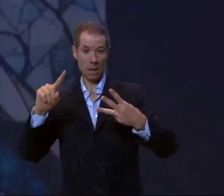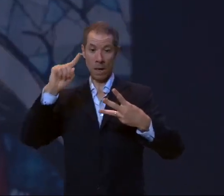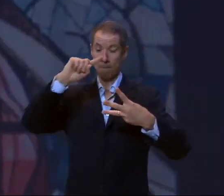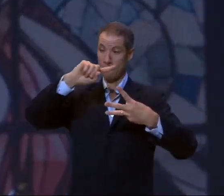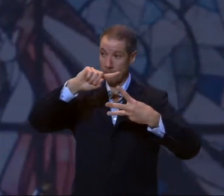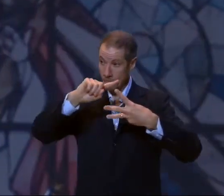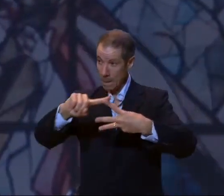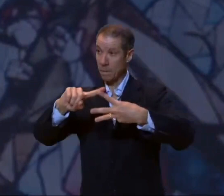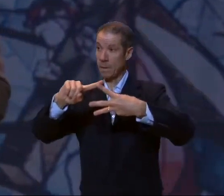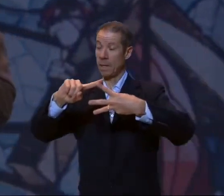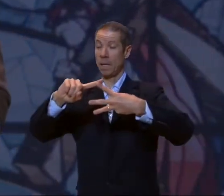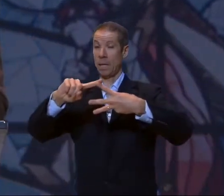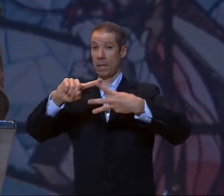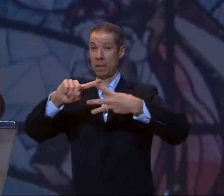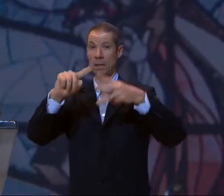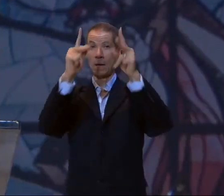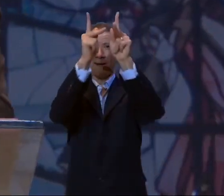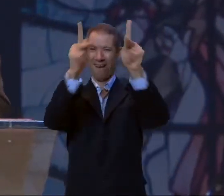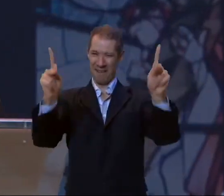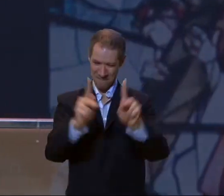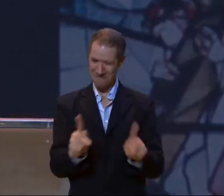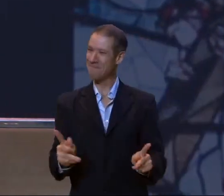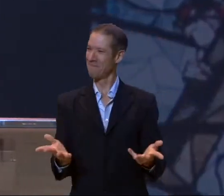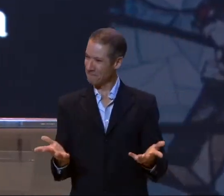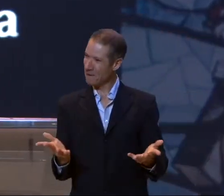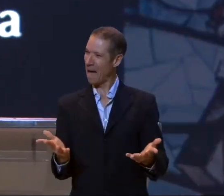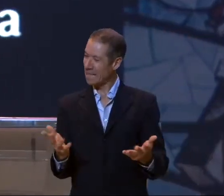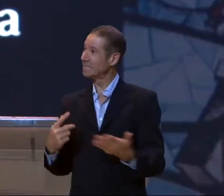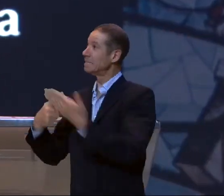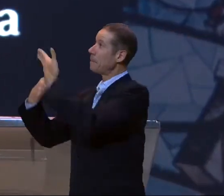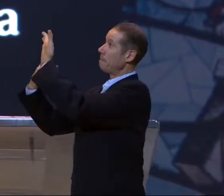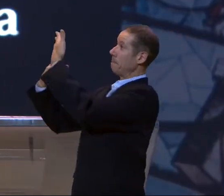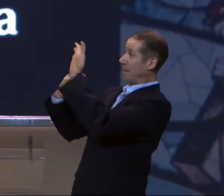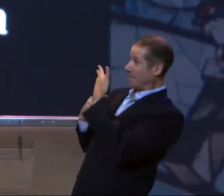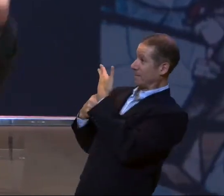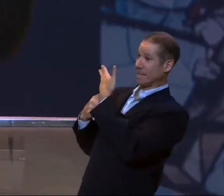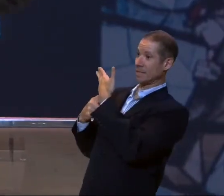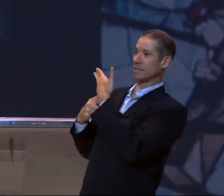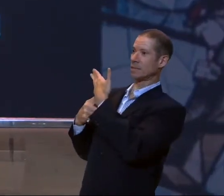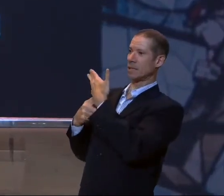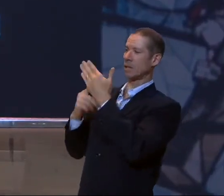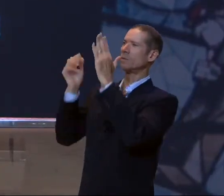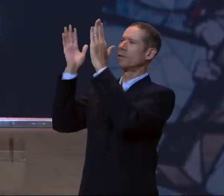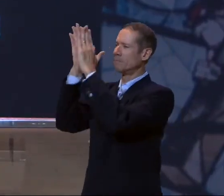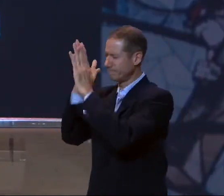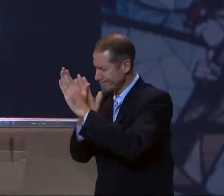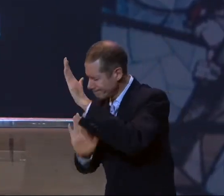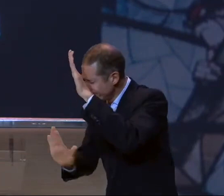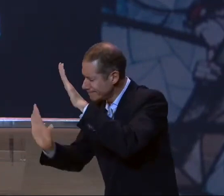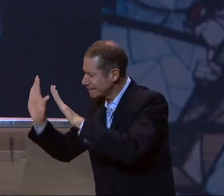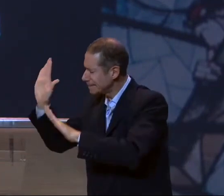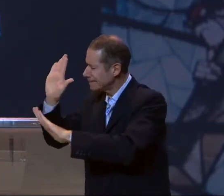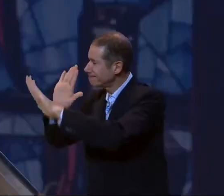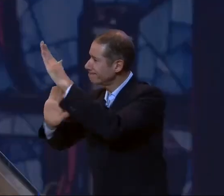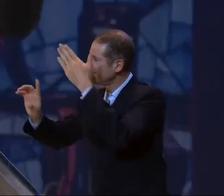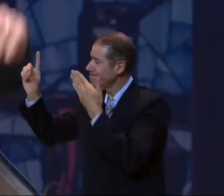lugar, a paz, ela se manifesta na nossa relação com Deus.